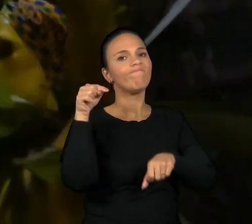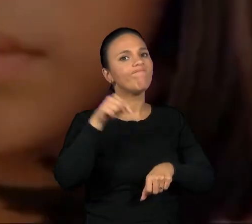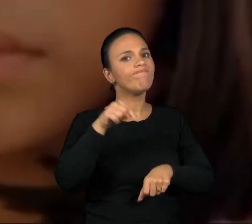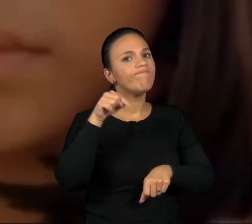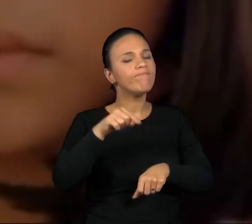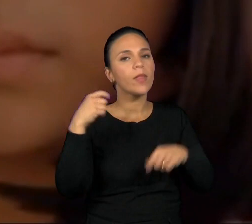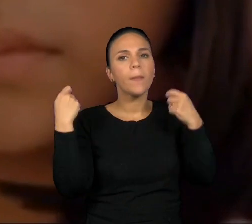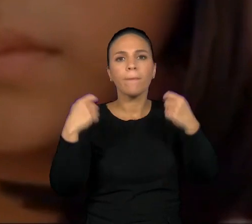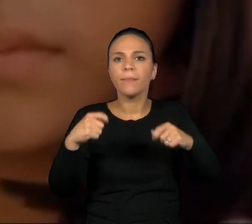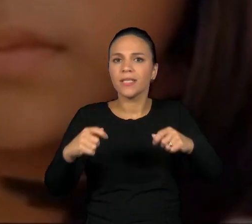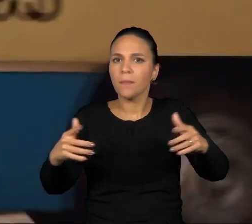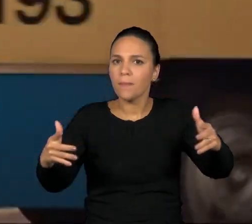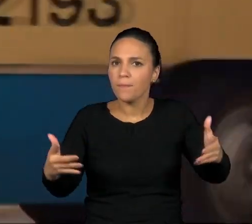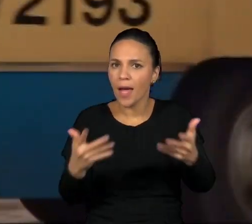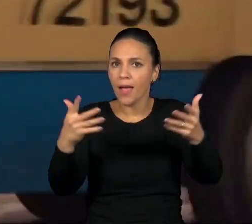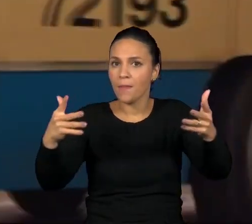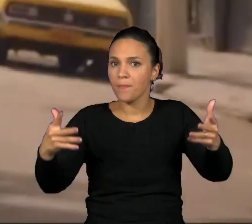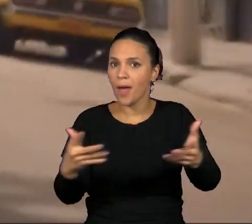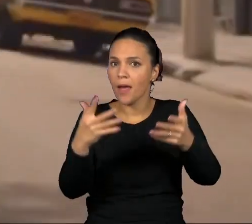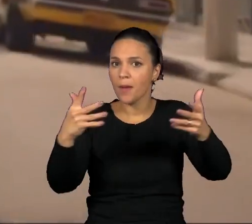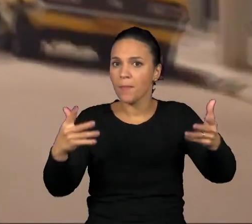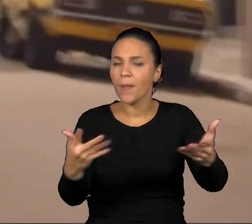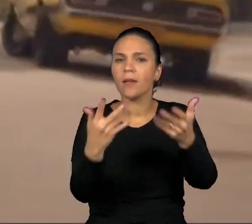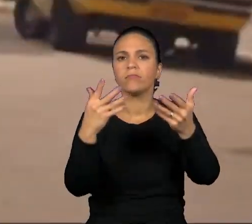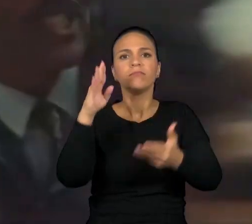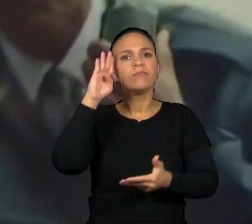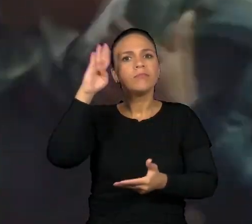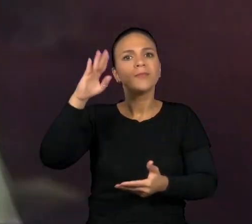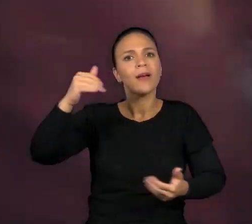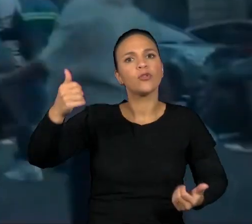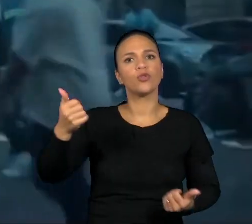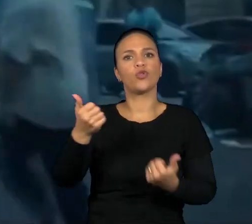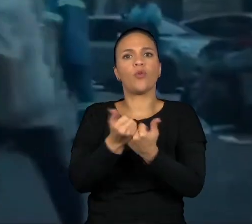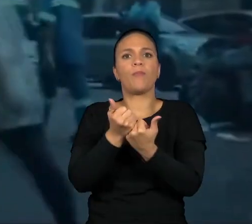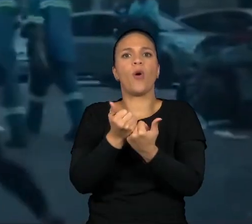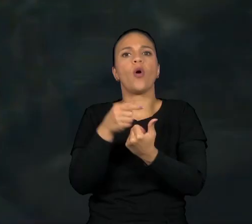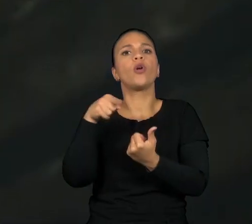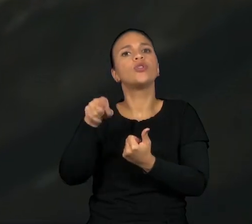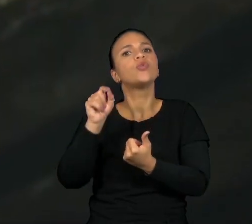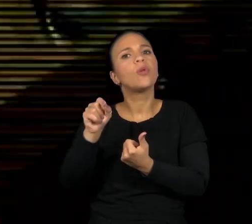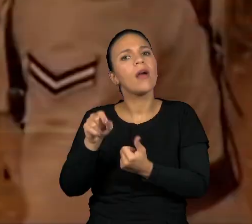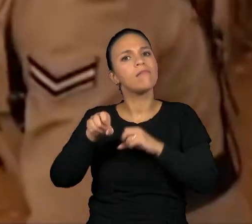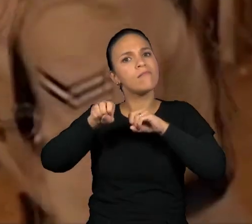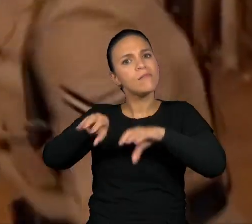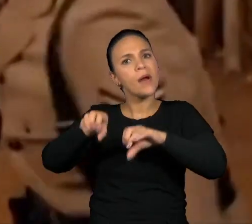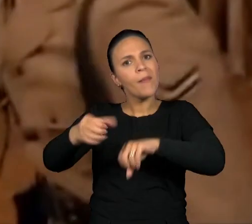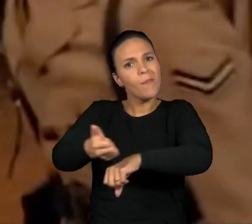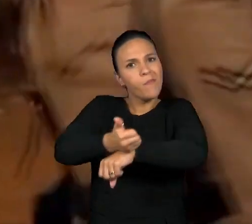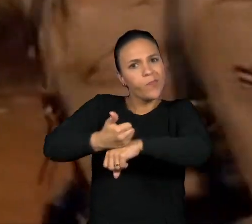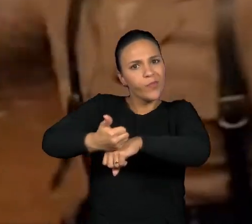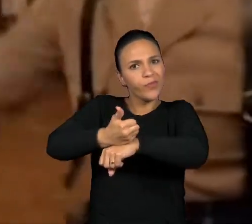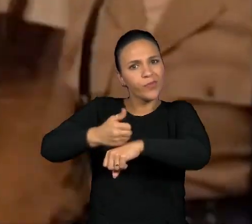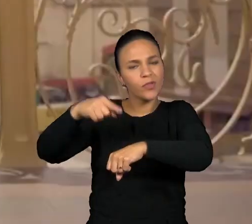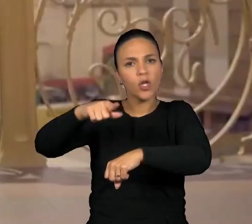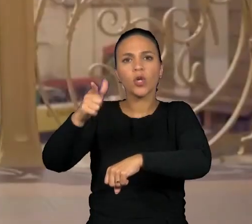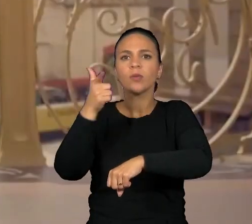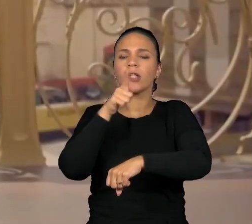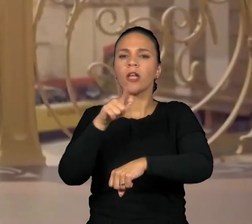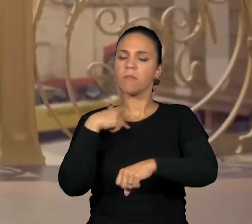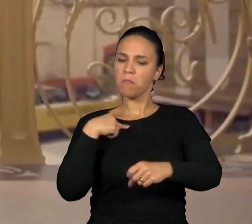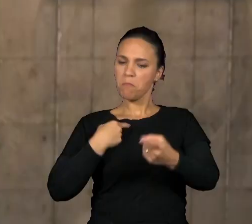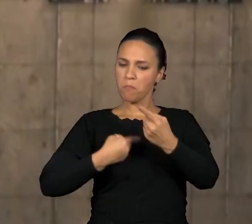gente consiga fomentar, consiga dar suporte para que esses profissionais consigam